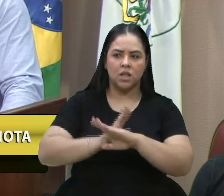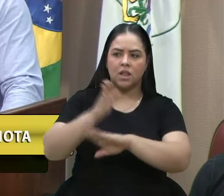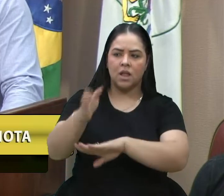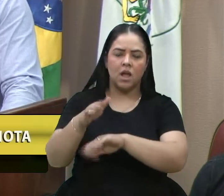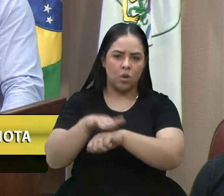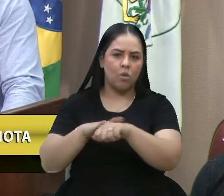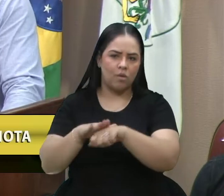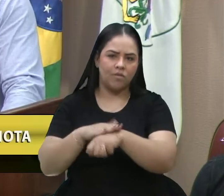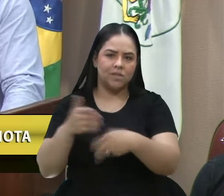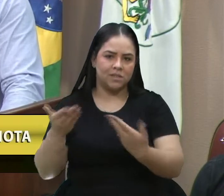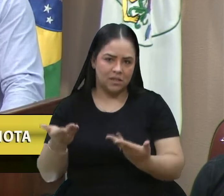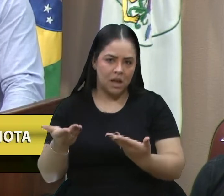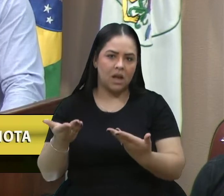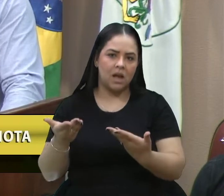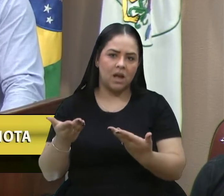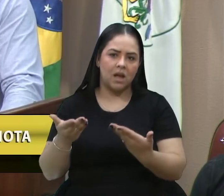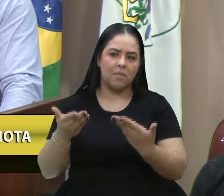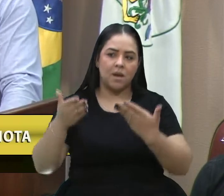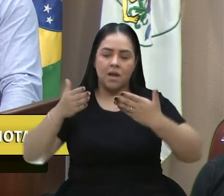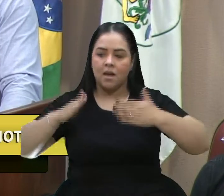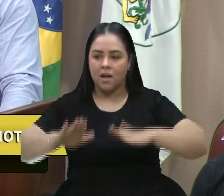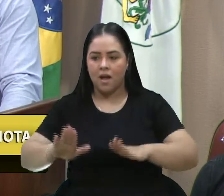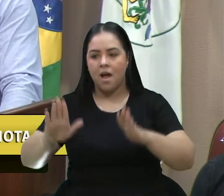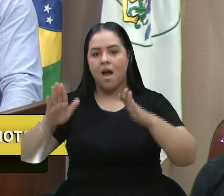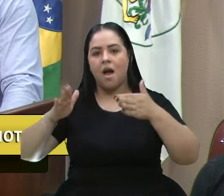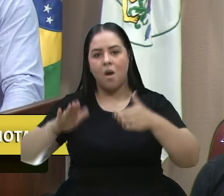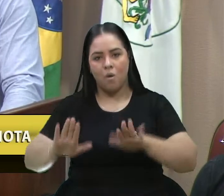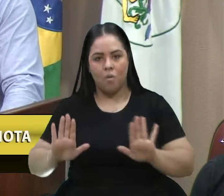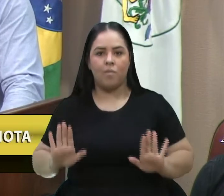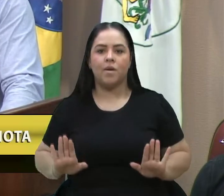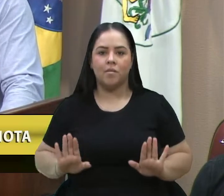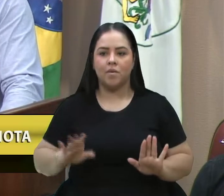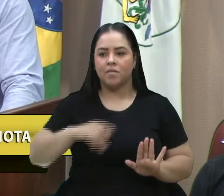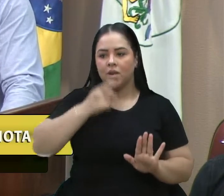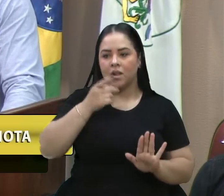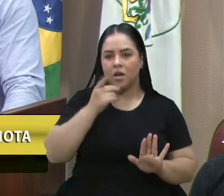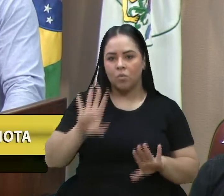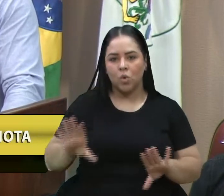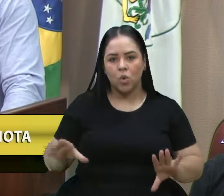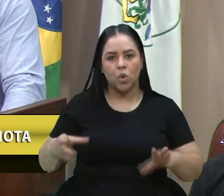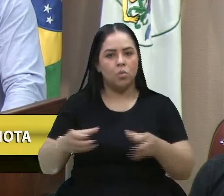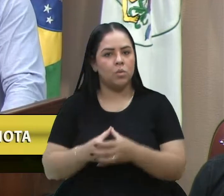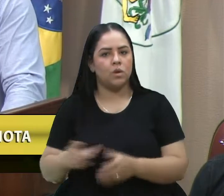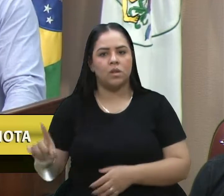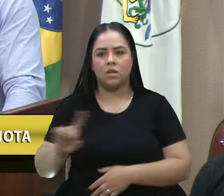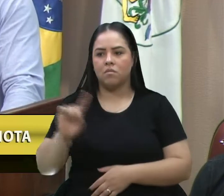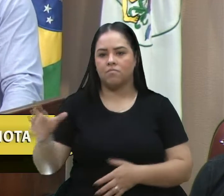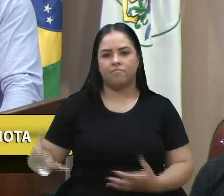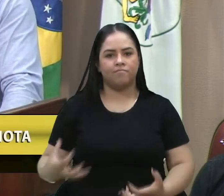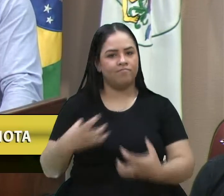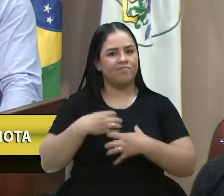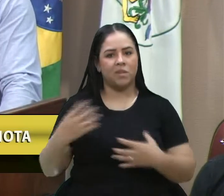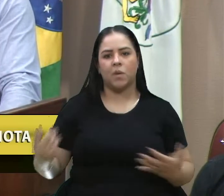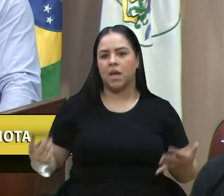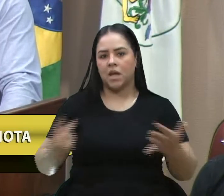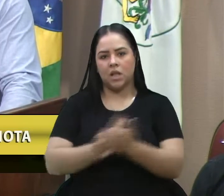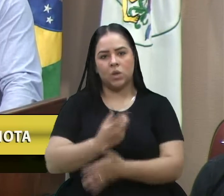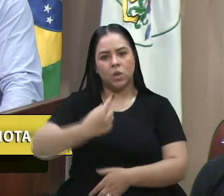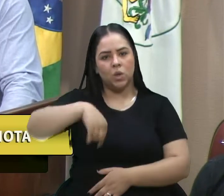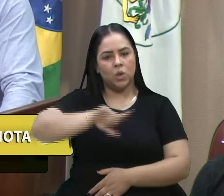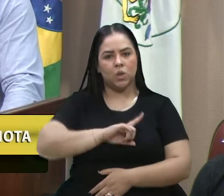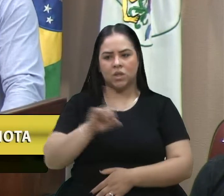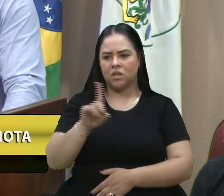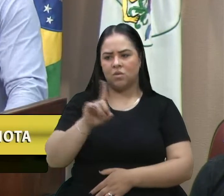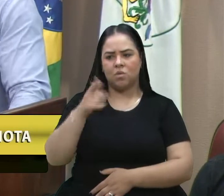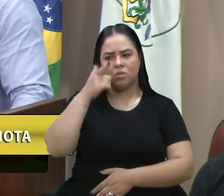palavra para acalmar a torcida, para dizer para a torcida que não era daquela forma, que a gente ia